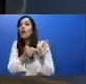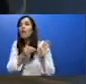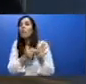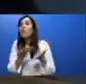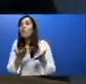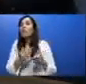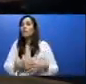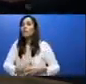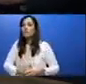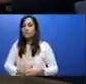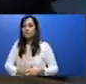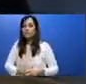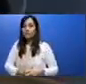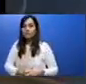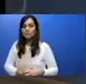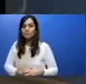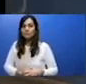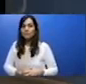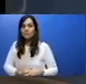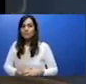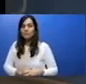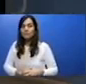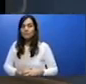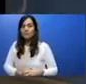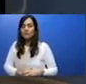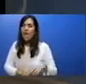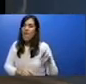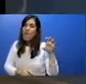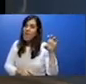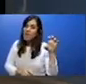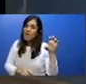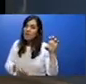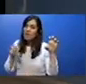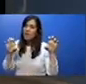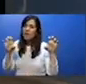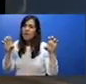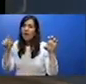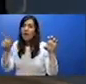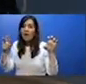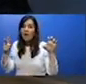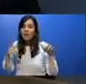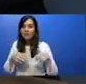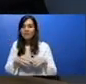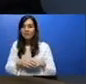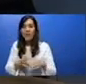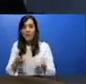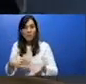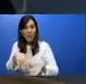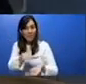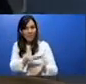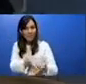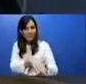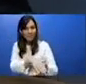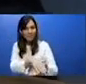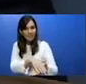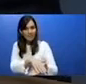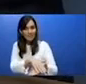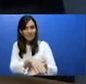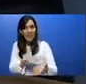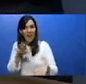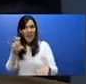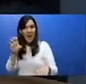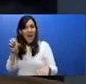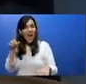vamos colocar, ó. E é. Mona Lisa é um